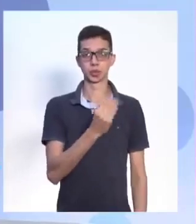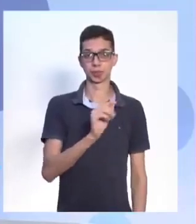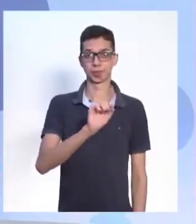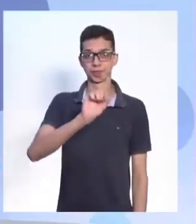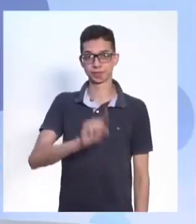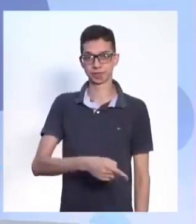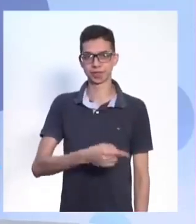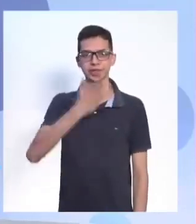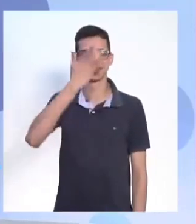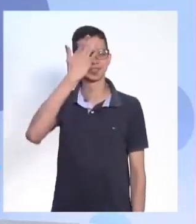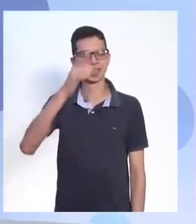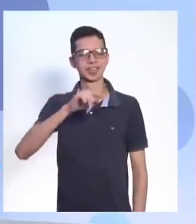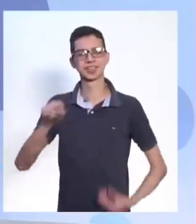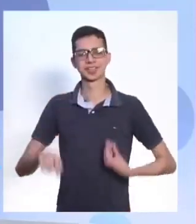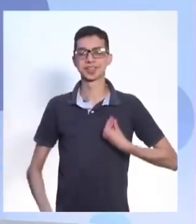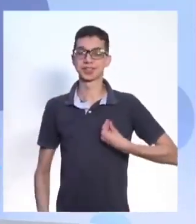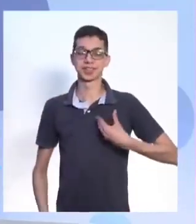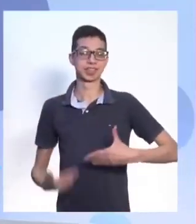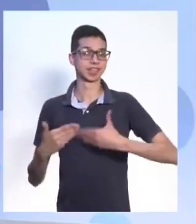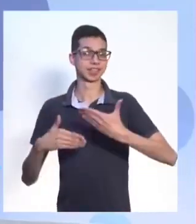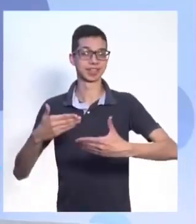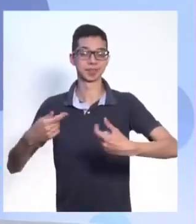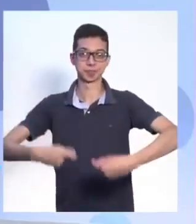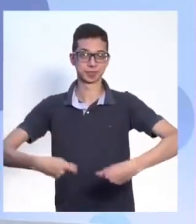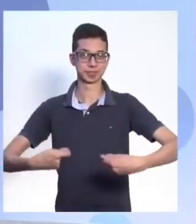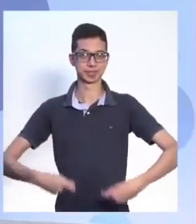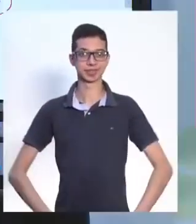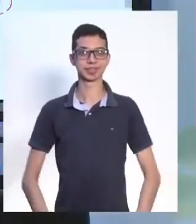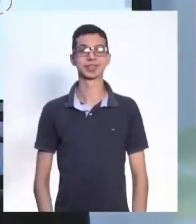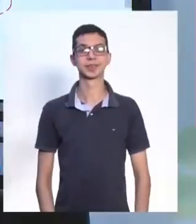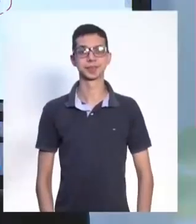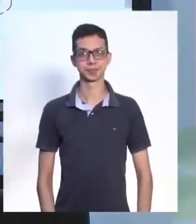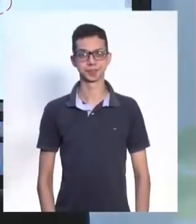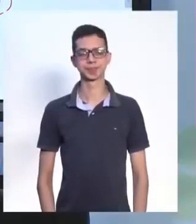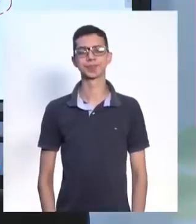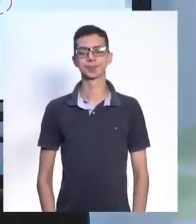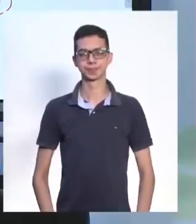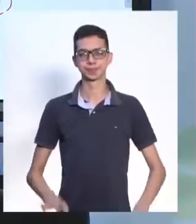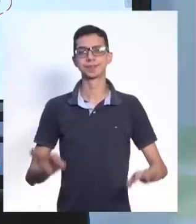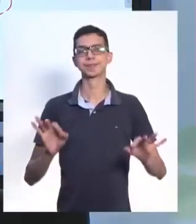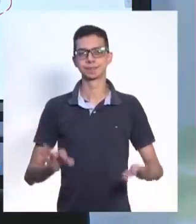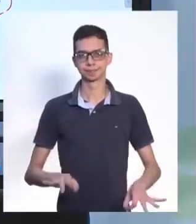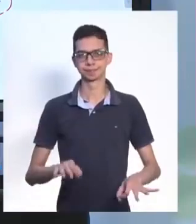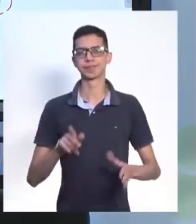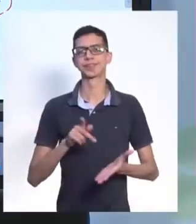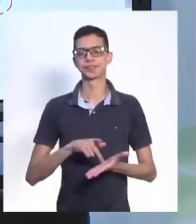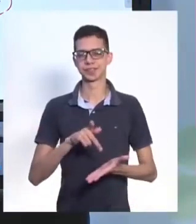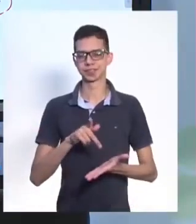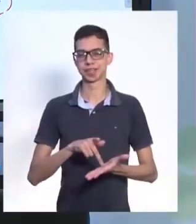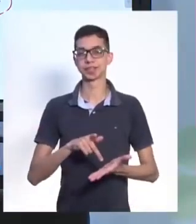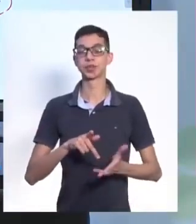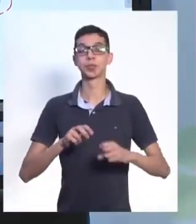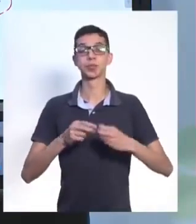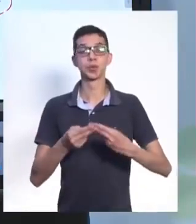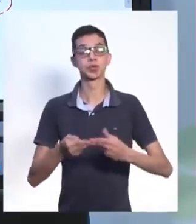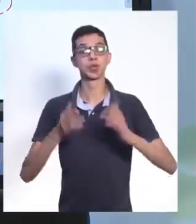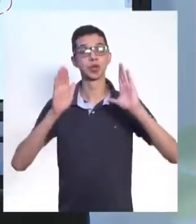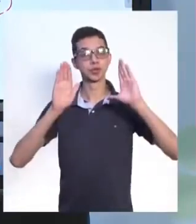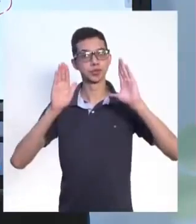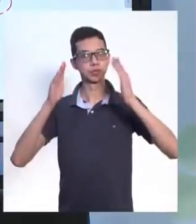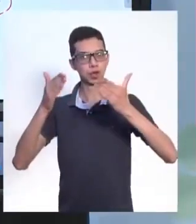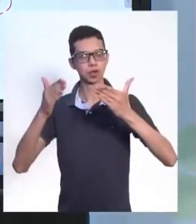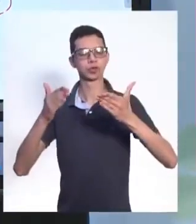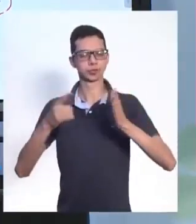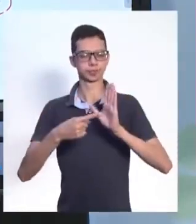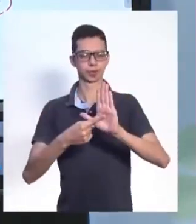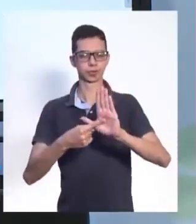de sobrevivência, né, Jonas? Isso mesmo. Então é muito importante, por isso que a gente está focando bastante nessa representação e é